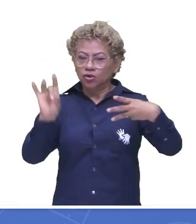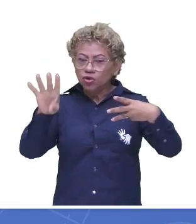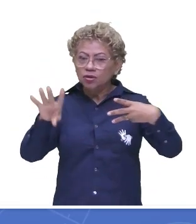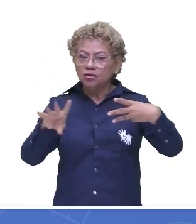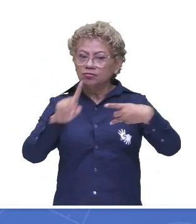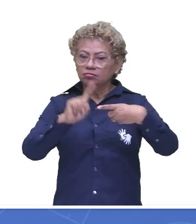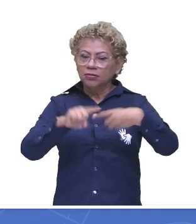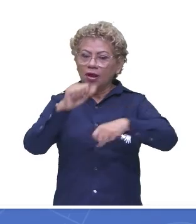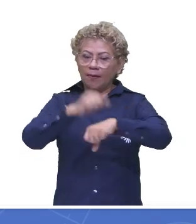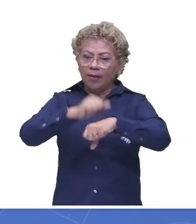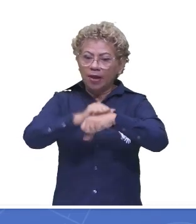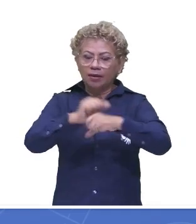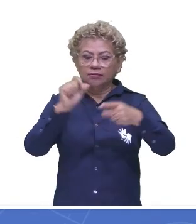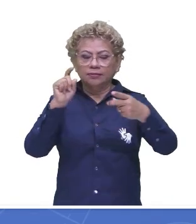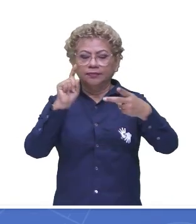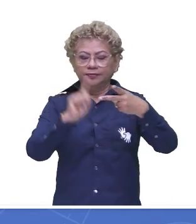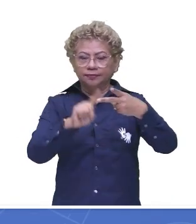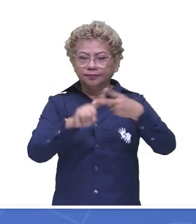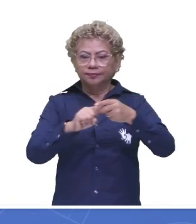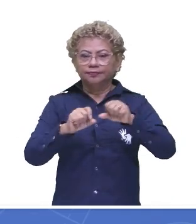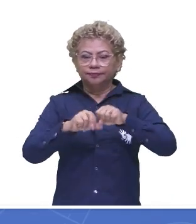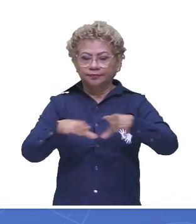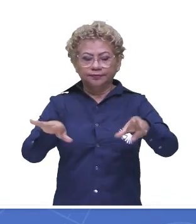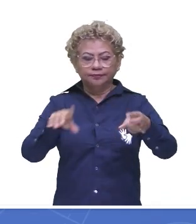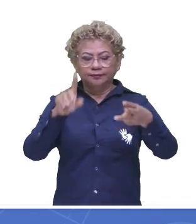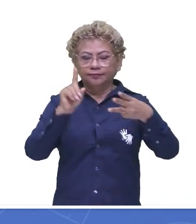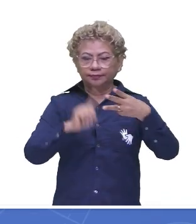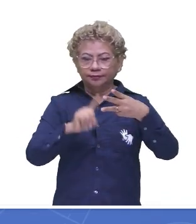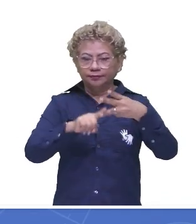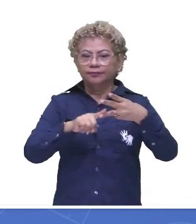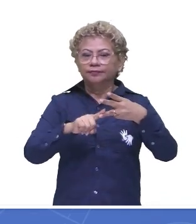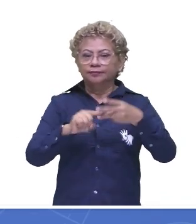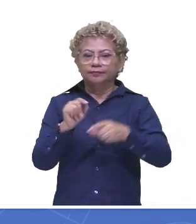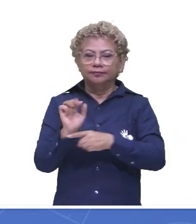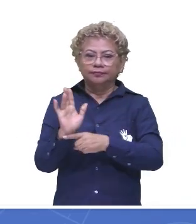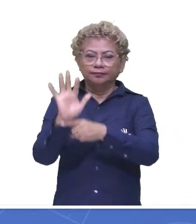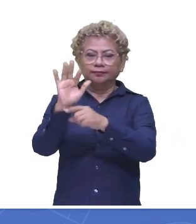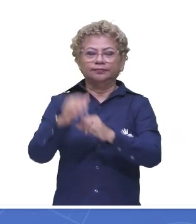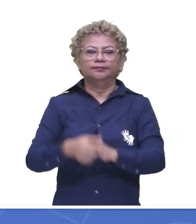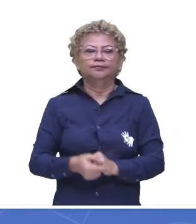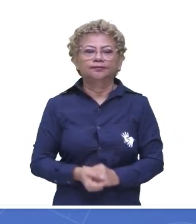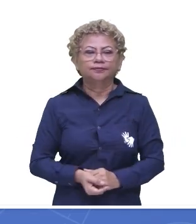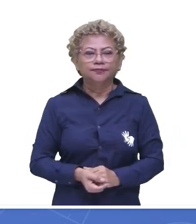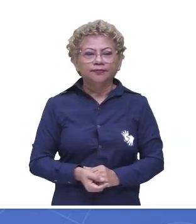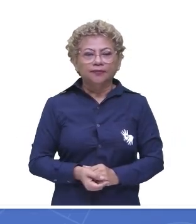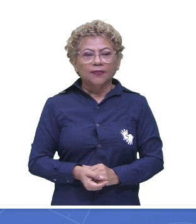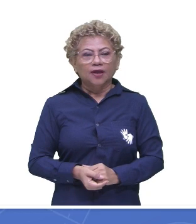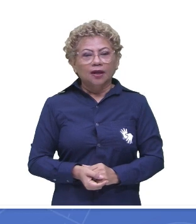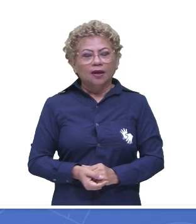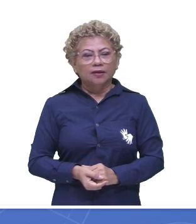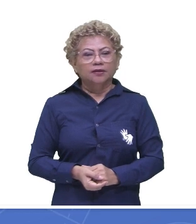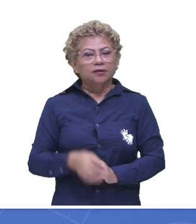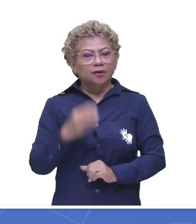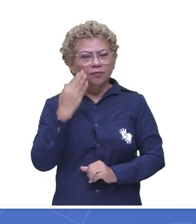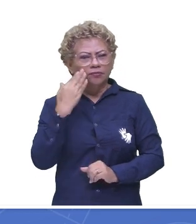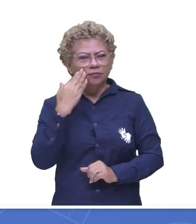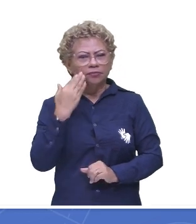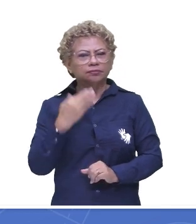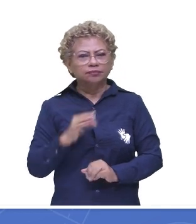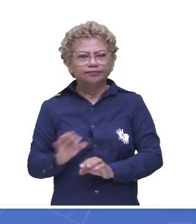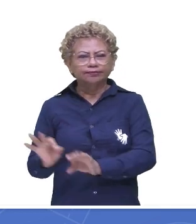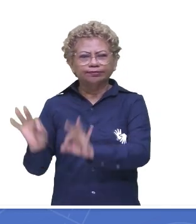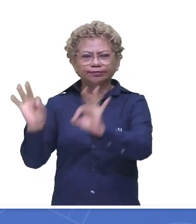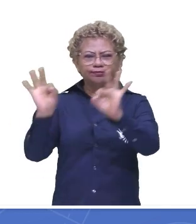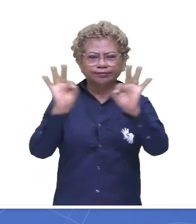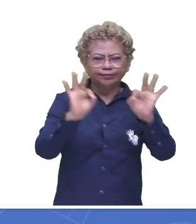a mudança de estado de fase. Veja só, mudança de estado físico ou a fase. Veja só, que para cada mudança